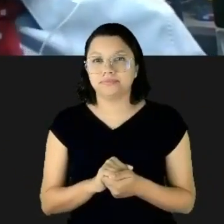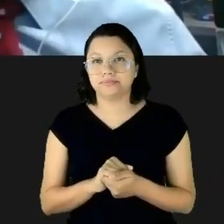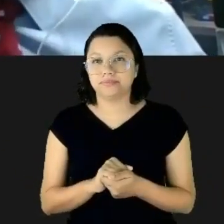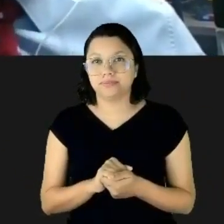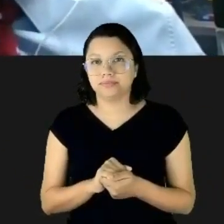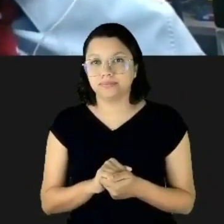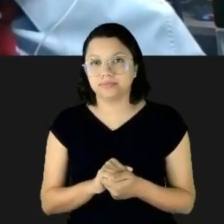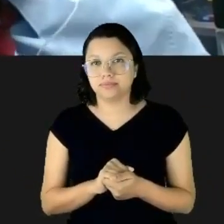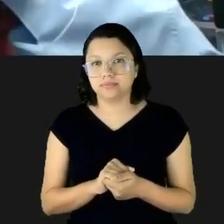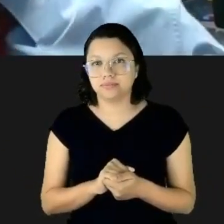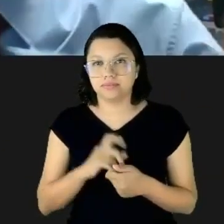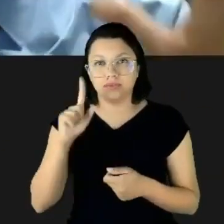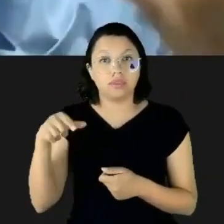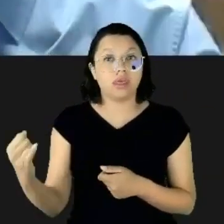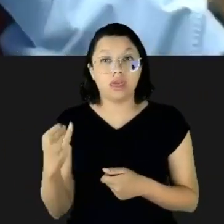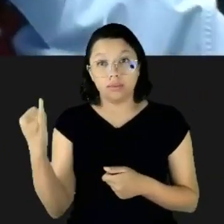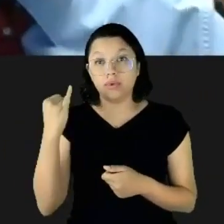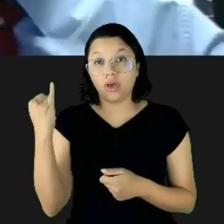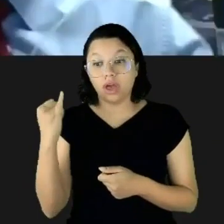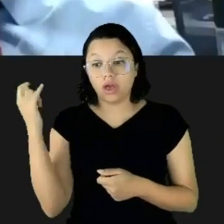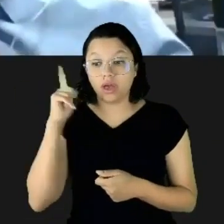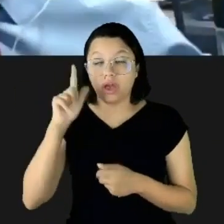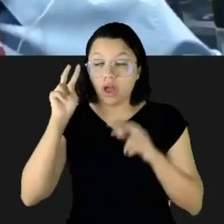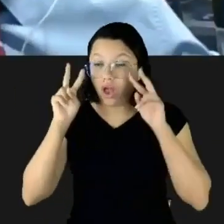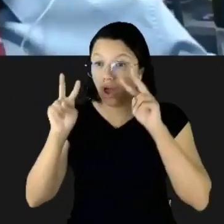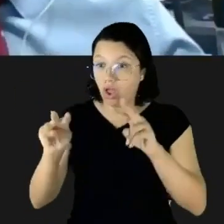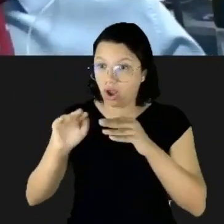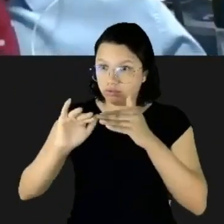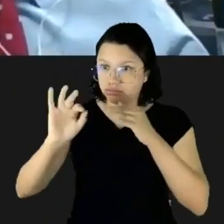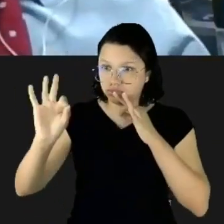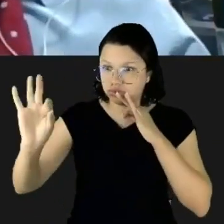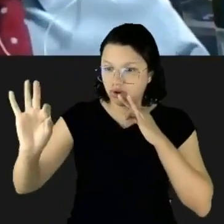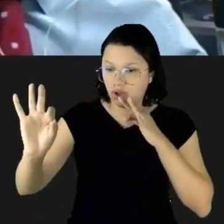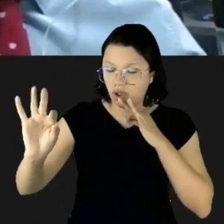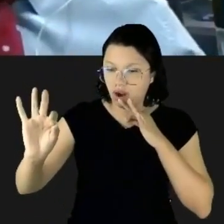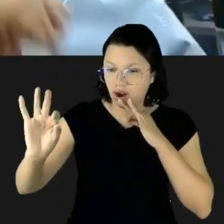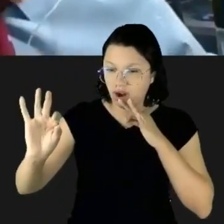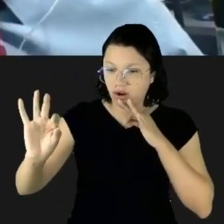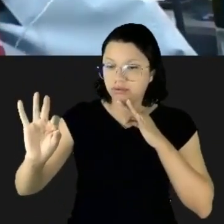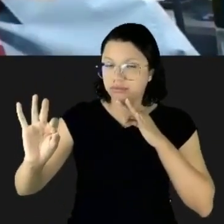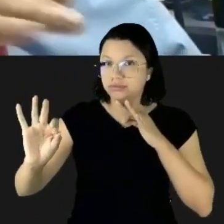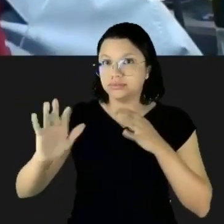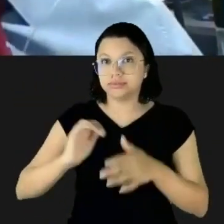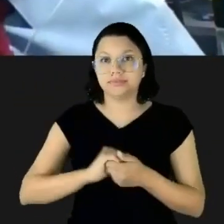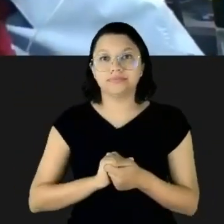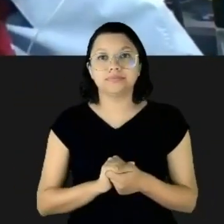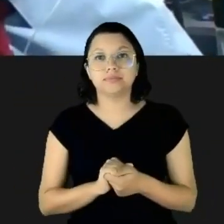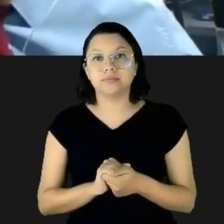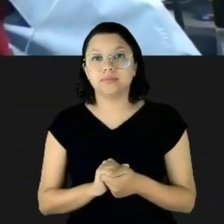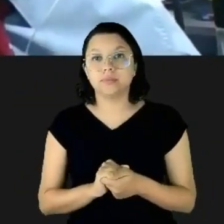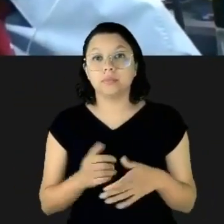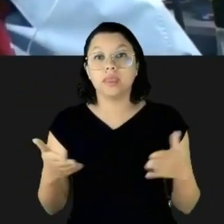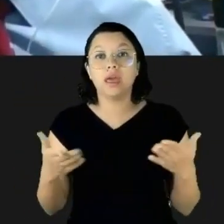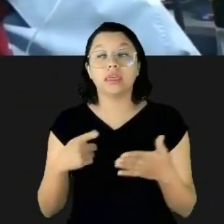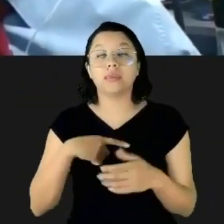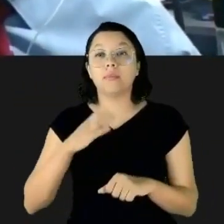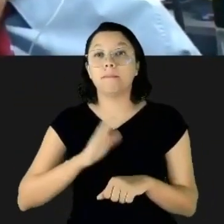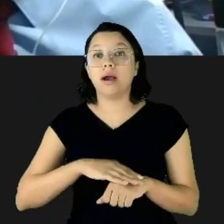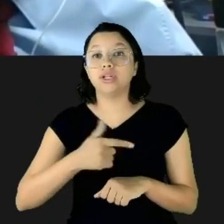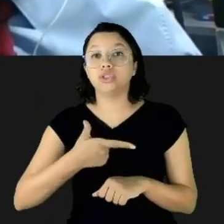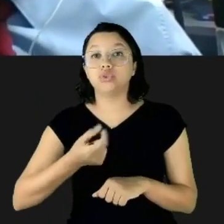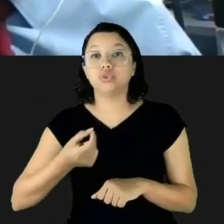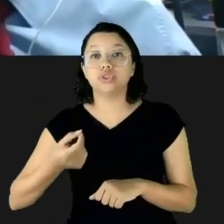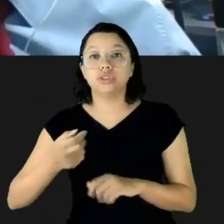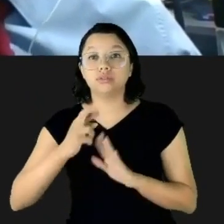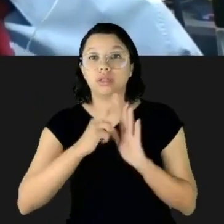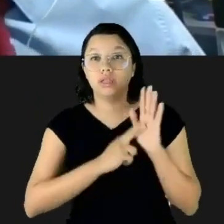ela é importante, você consegue olhar de longe. E aqui nós temos mais de 200 relatórios, mas